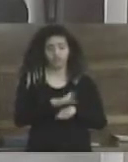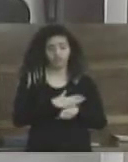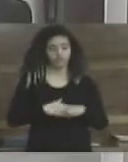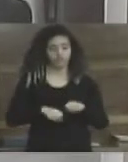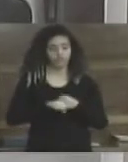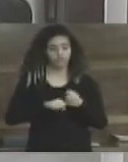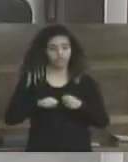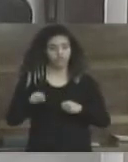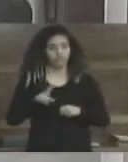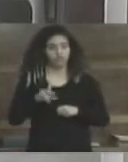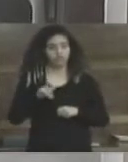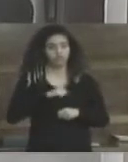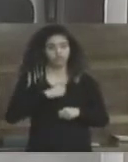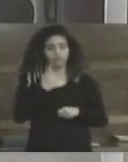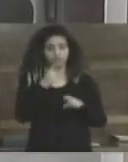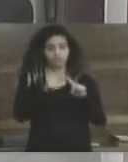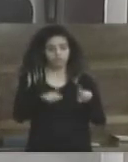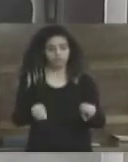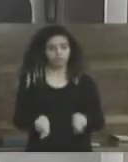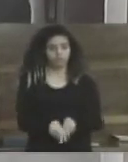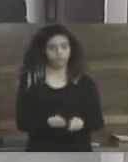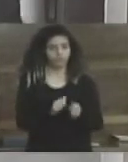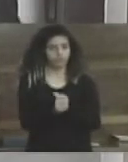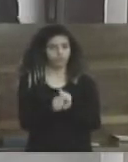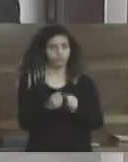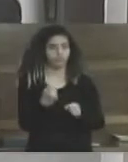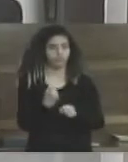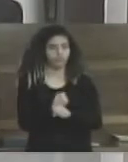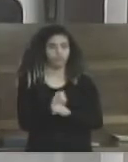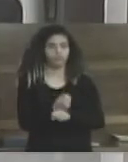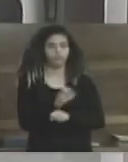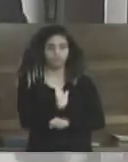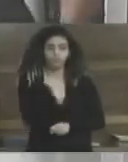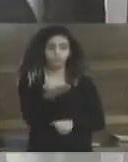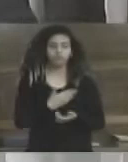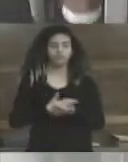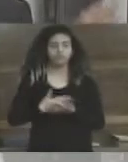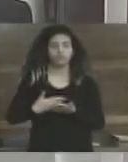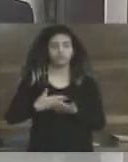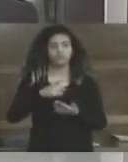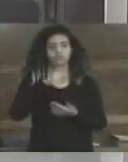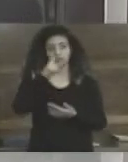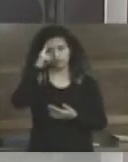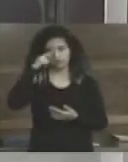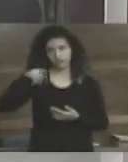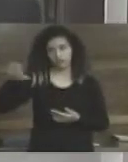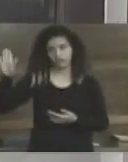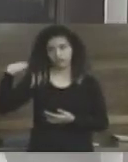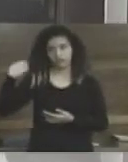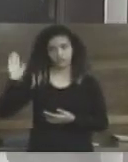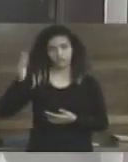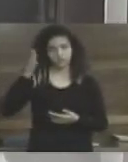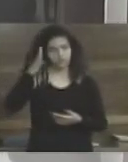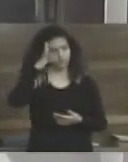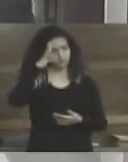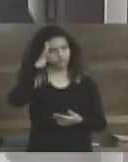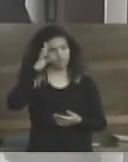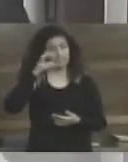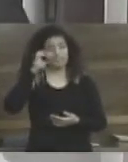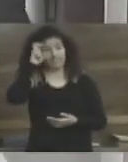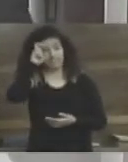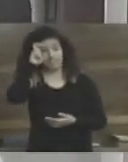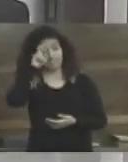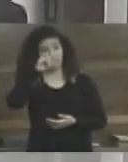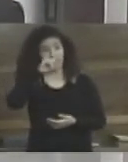sendo contemplada com uma quadra que a obra já começou, não é que vai começar, não. Começou na semana passada, quarta-feira, na quinta-feira o